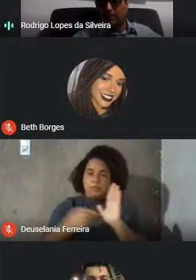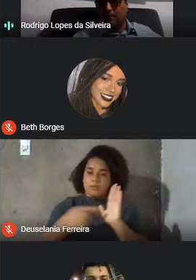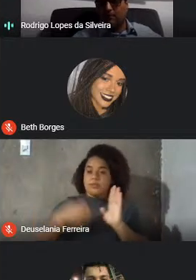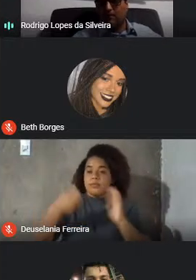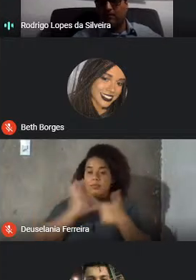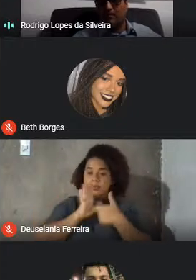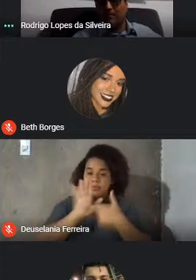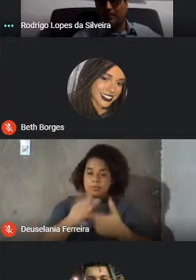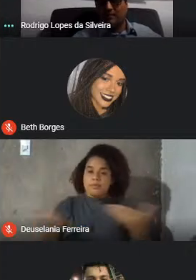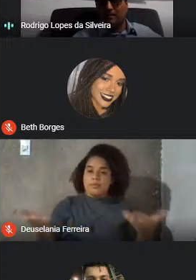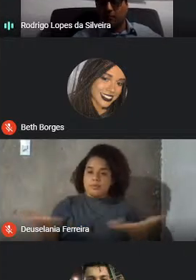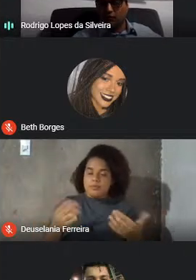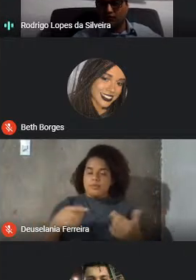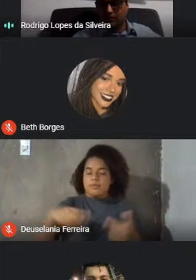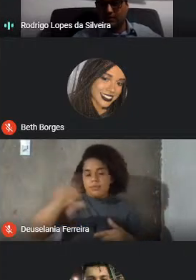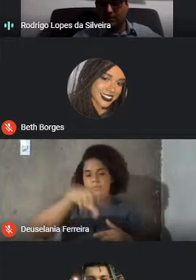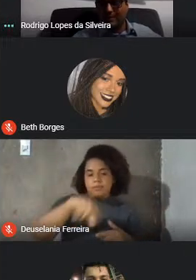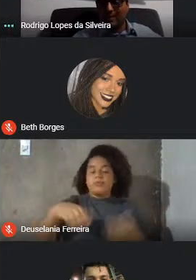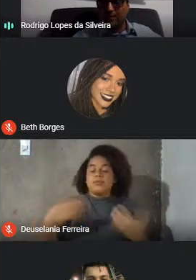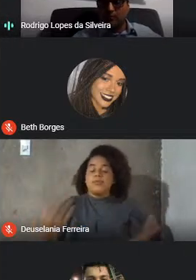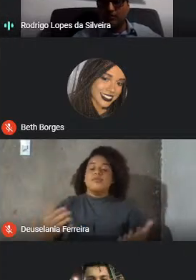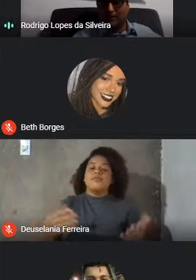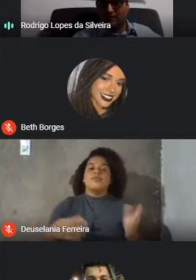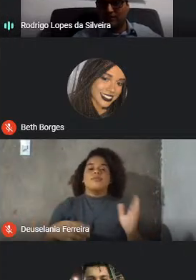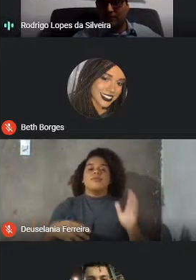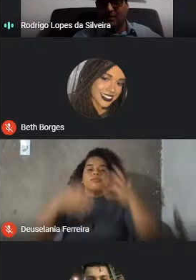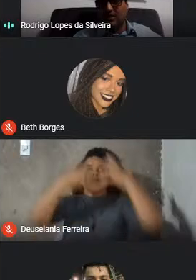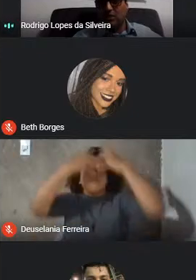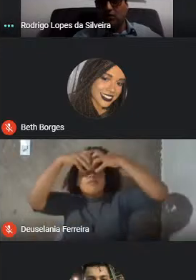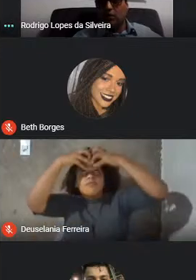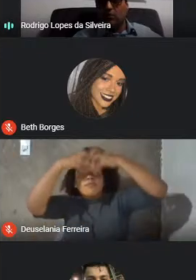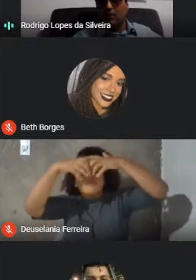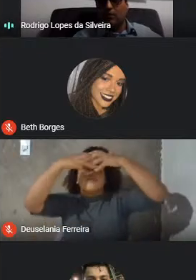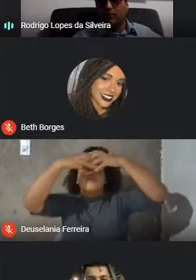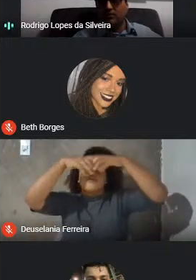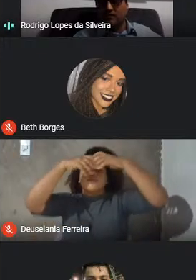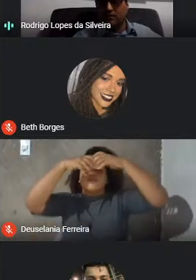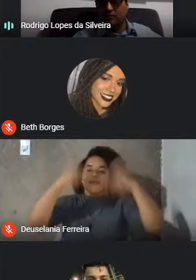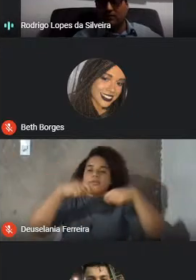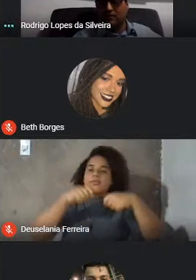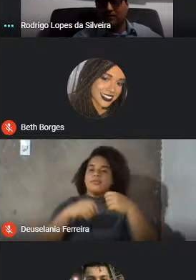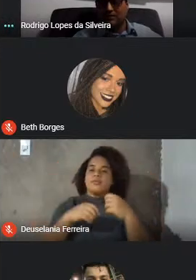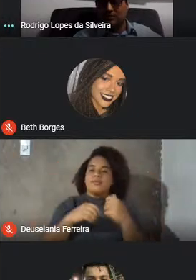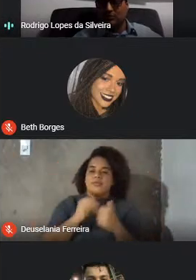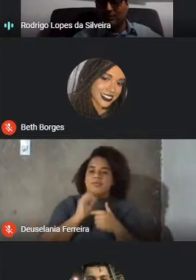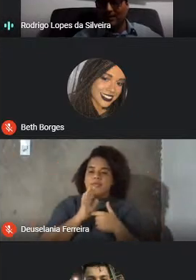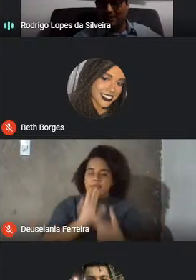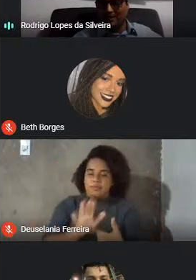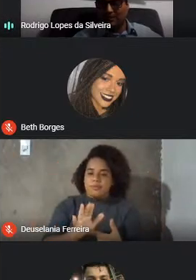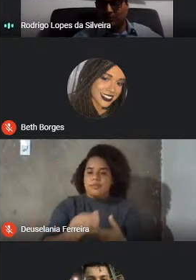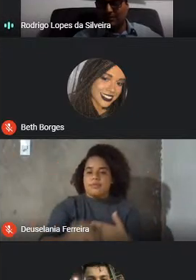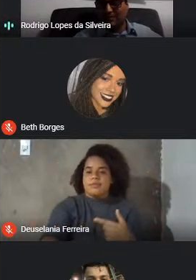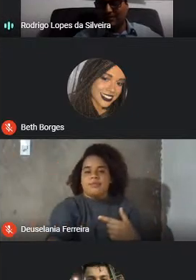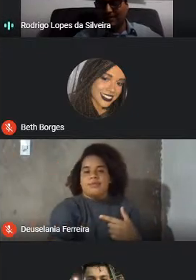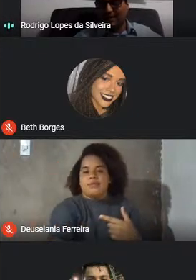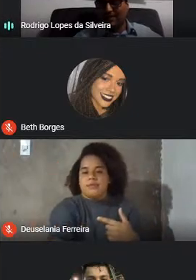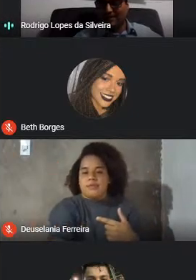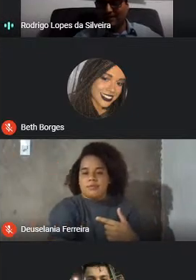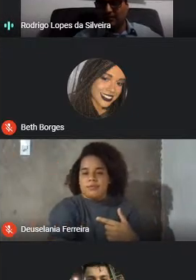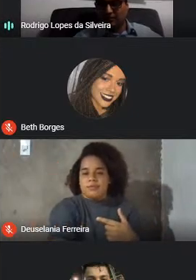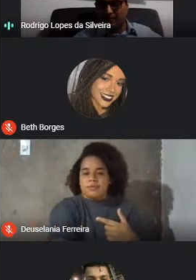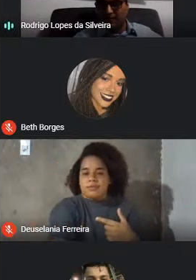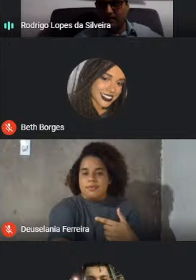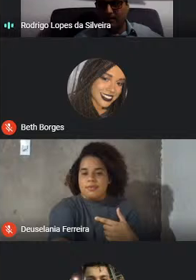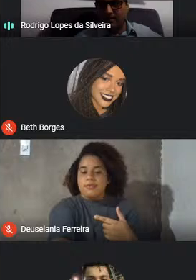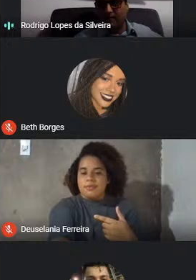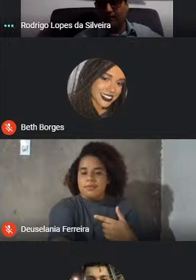da hipnose demonstra, e é demonstrado assim, como uma condição de muita